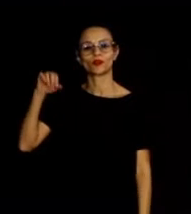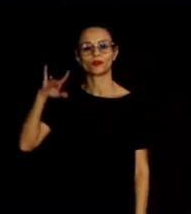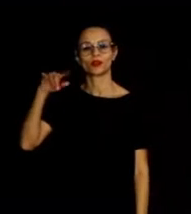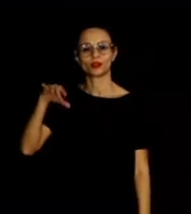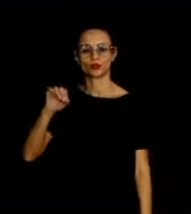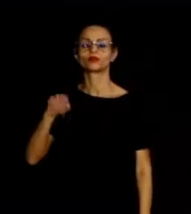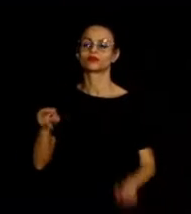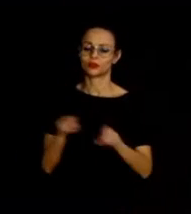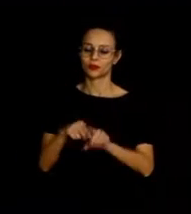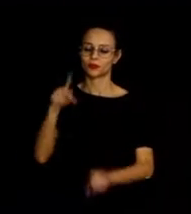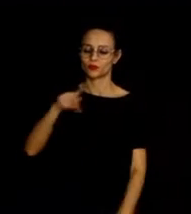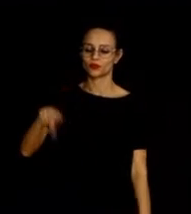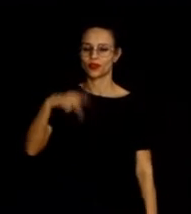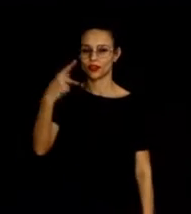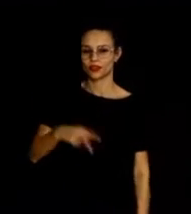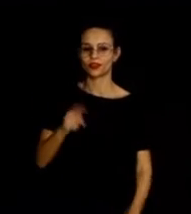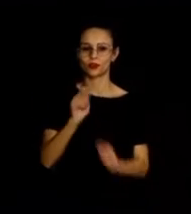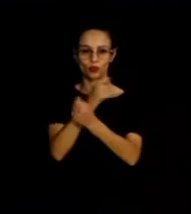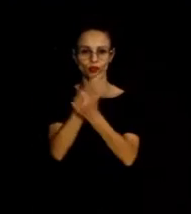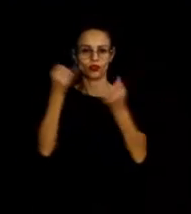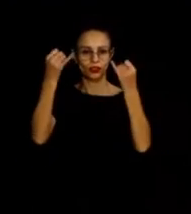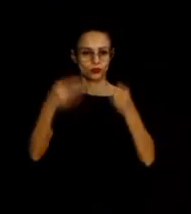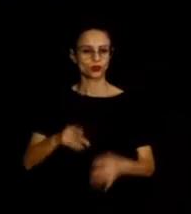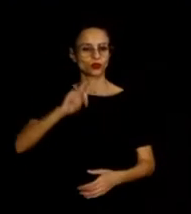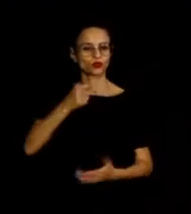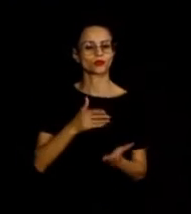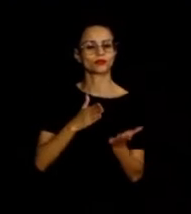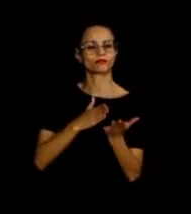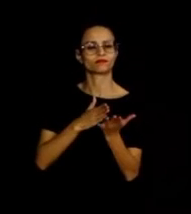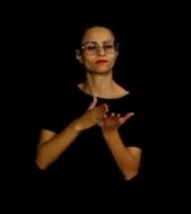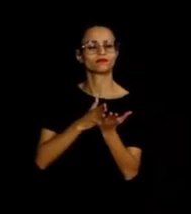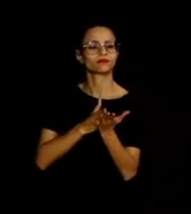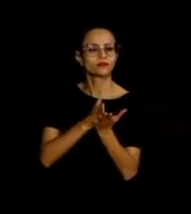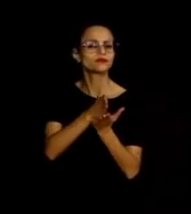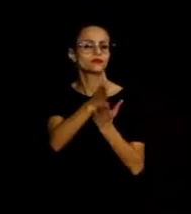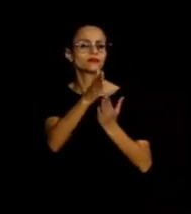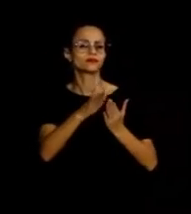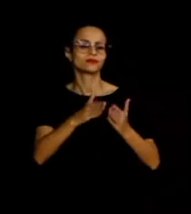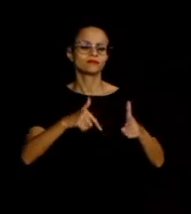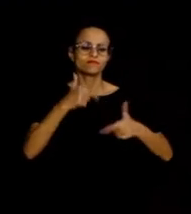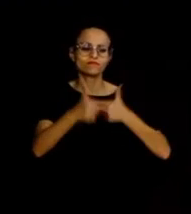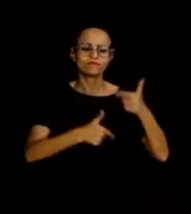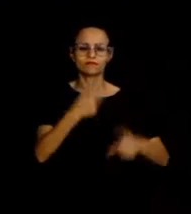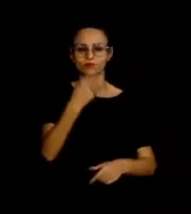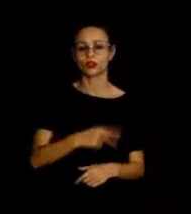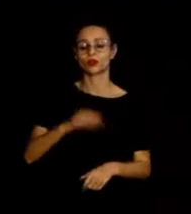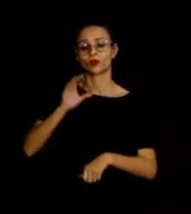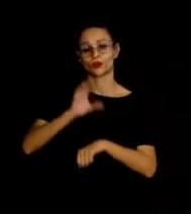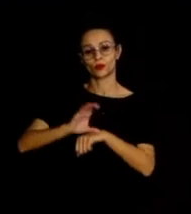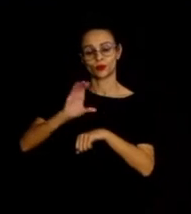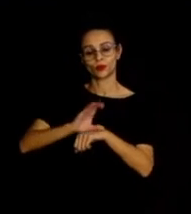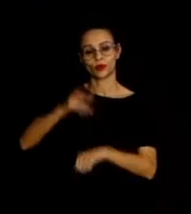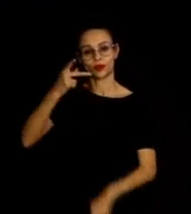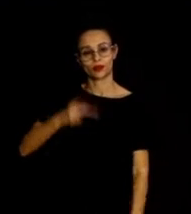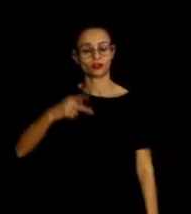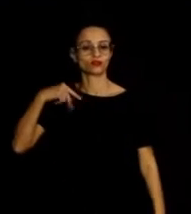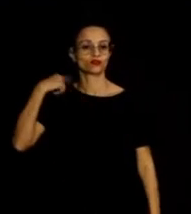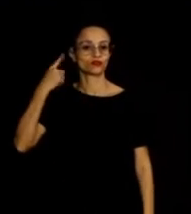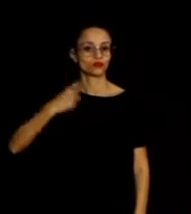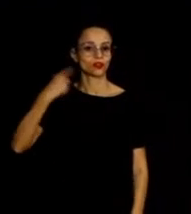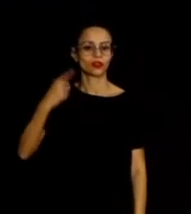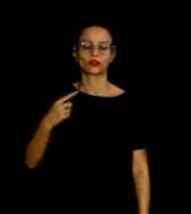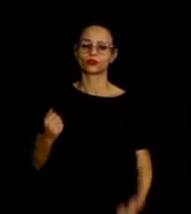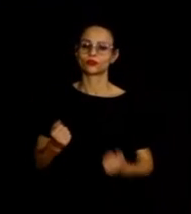professor da instituição ele falou um pouco de carreiras né o curso de direito ele Ele